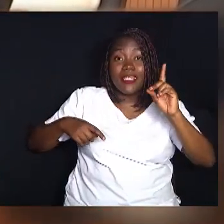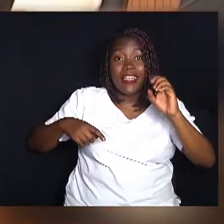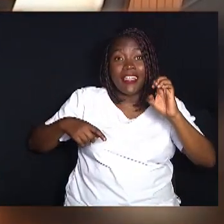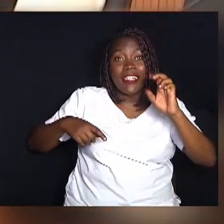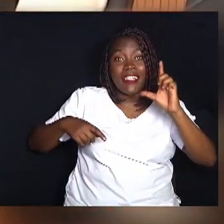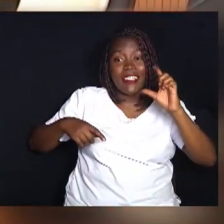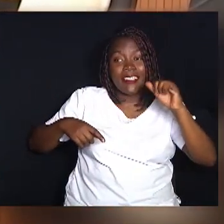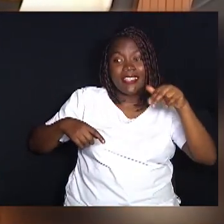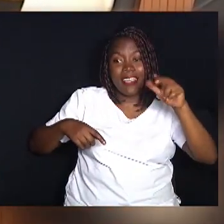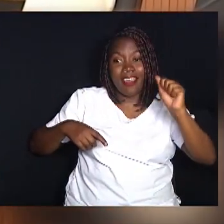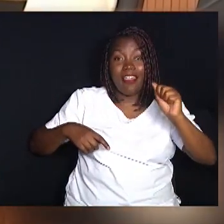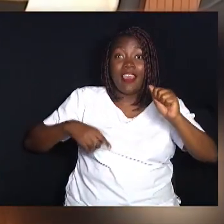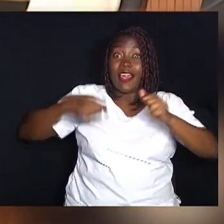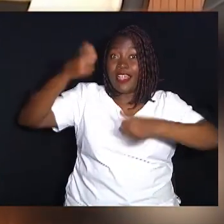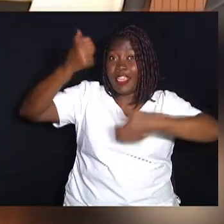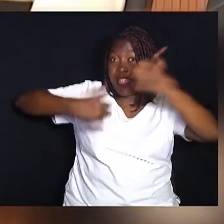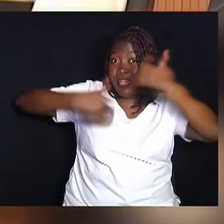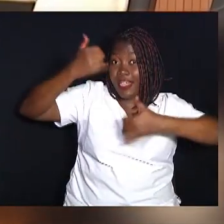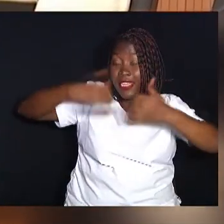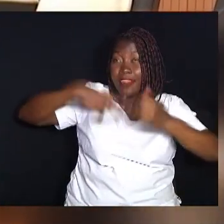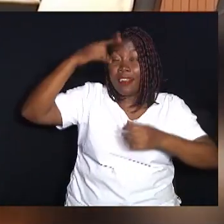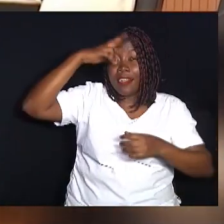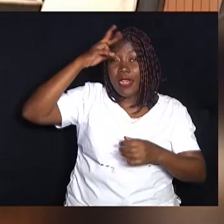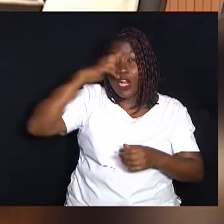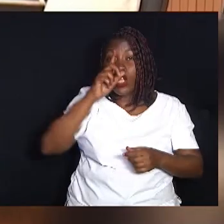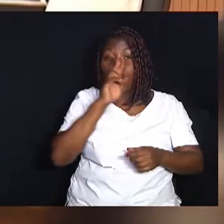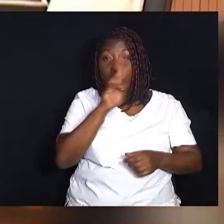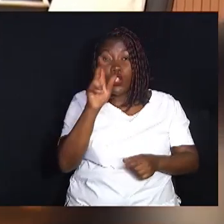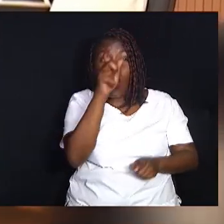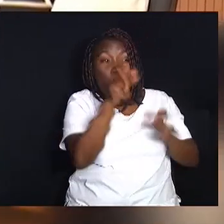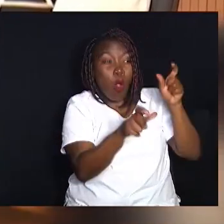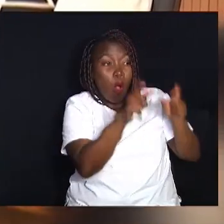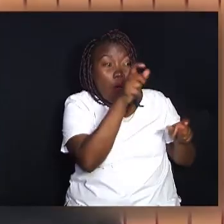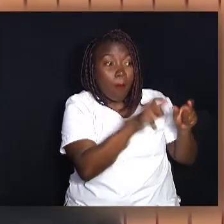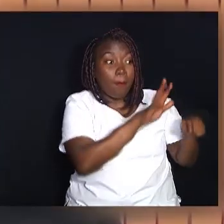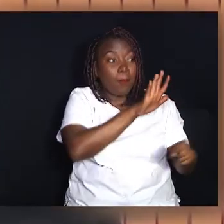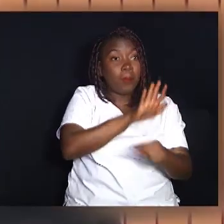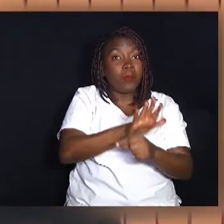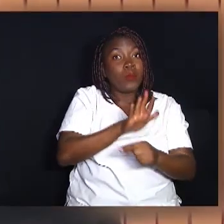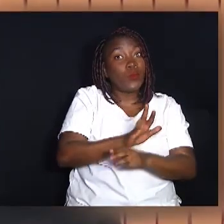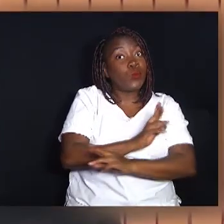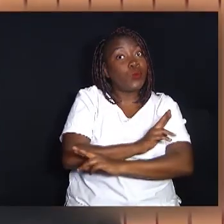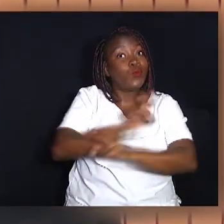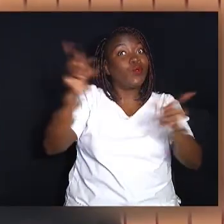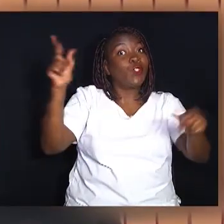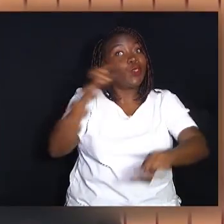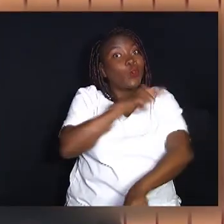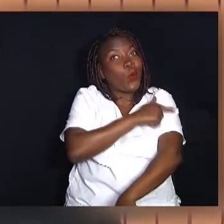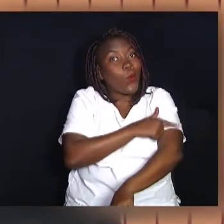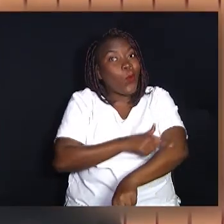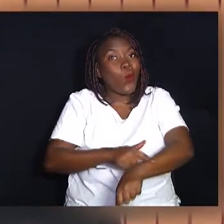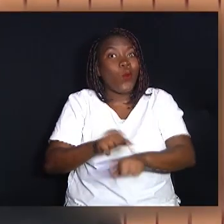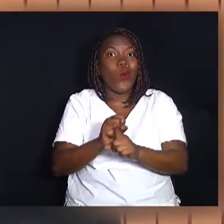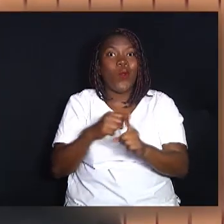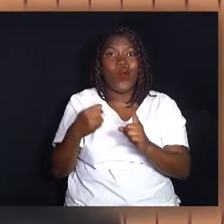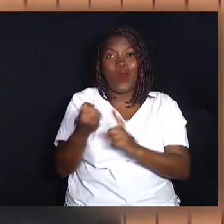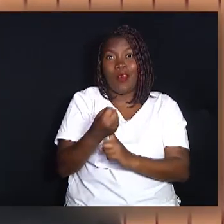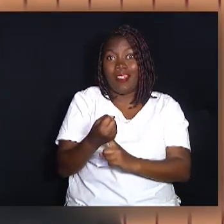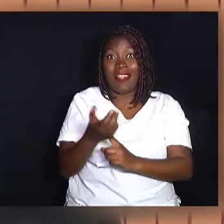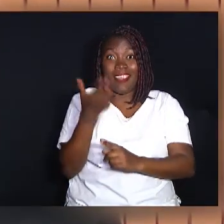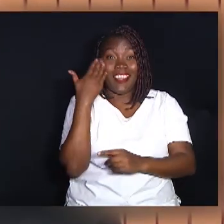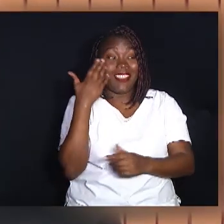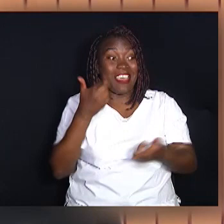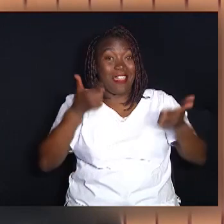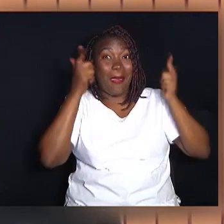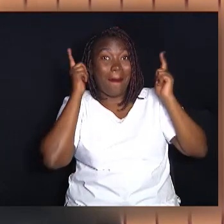nomes que fizeram a diferença na história e no comportamento da sociedade. Dos bailes que eram feitos aqui em Campinas,